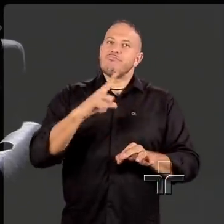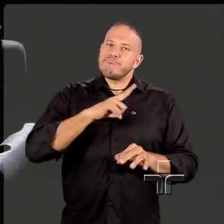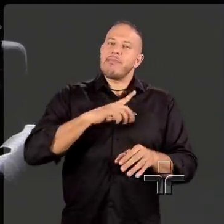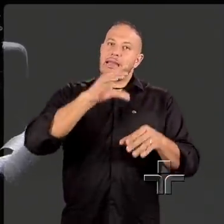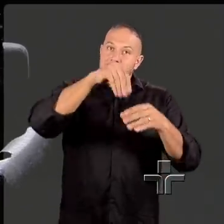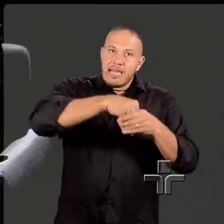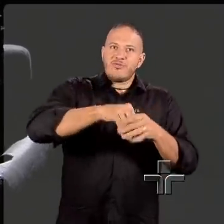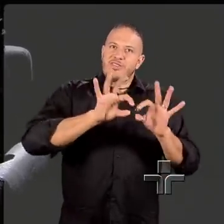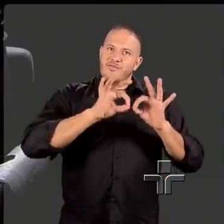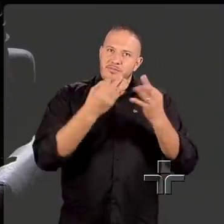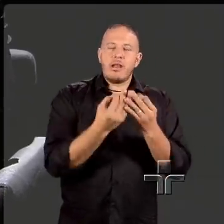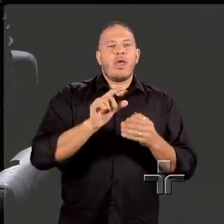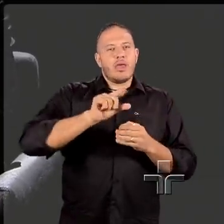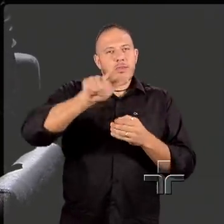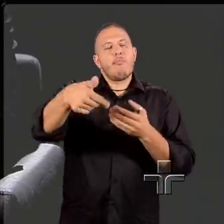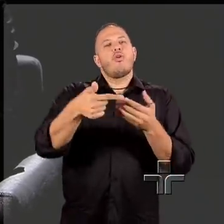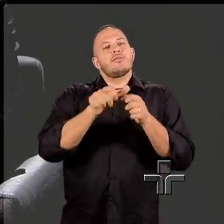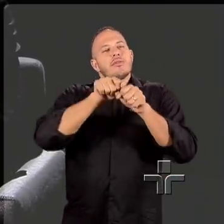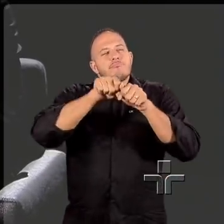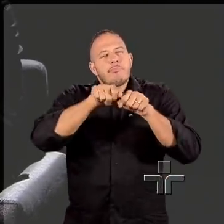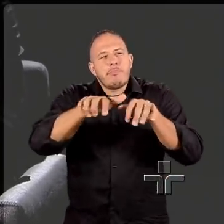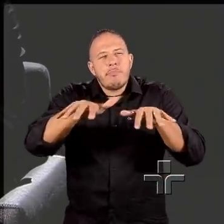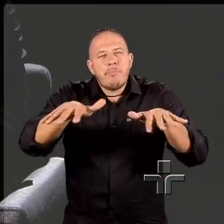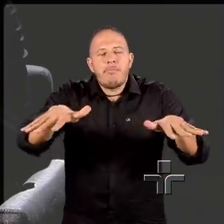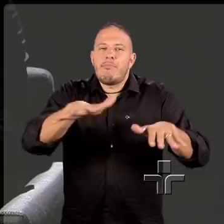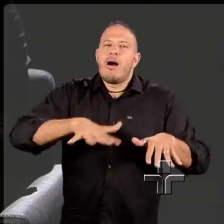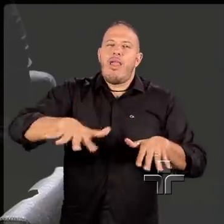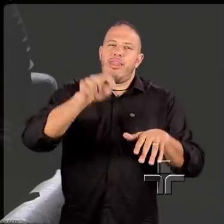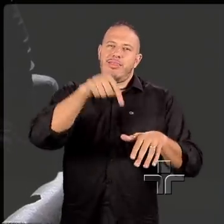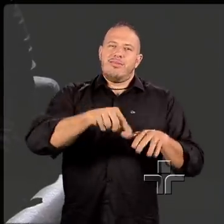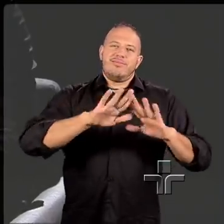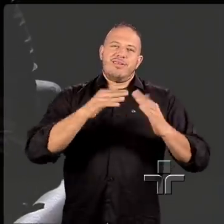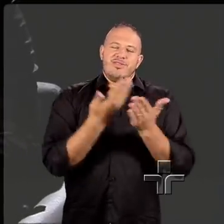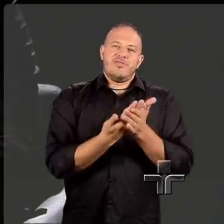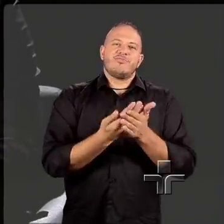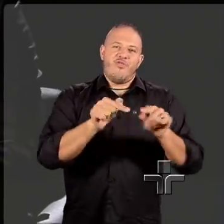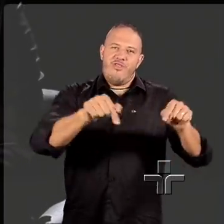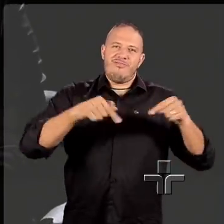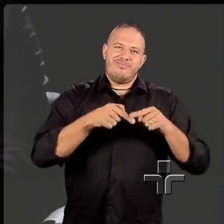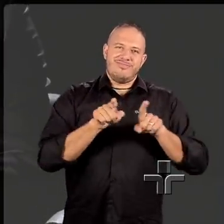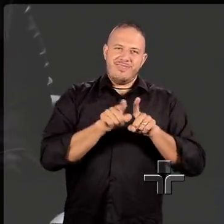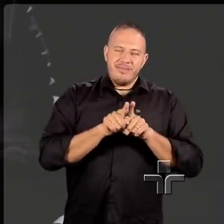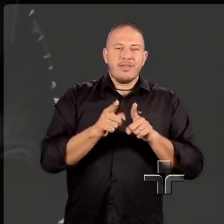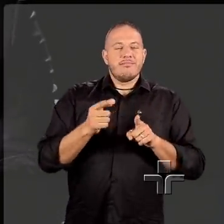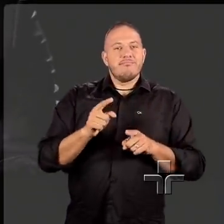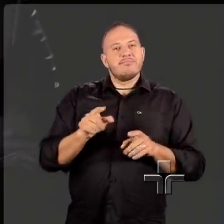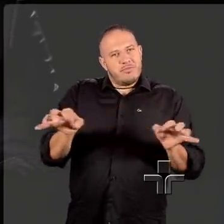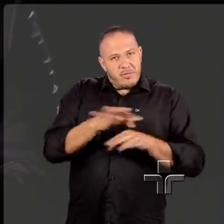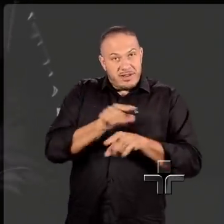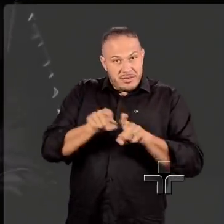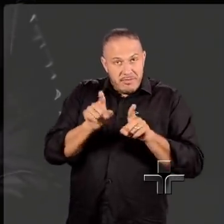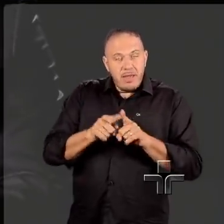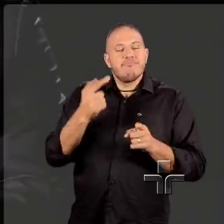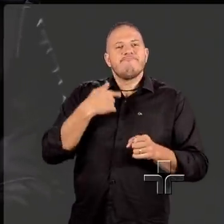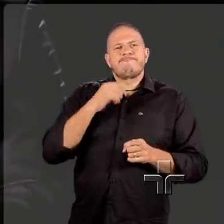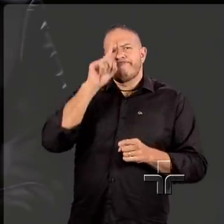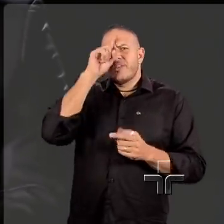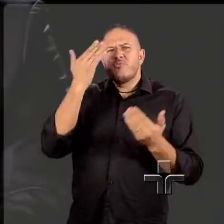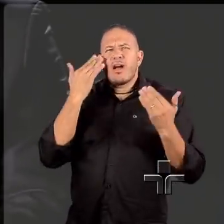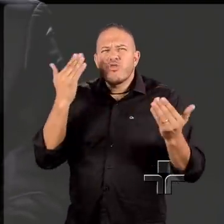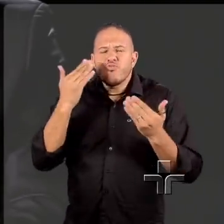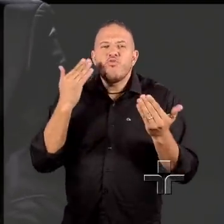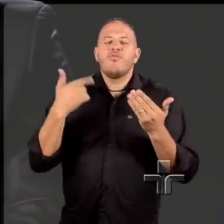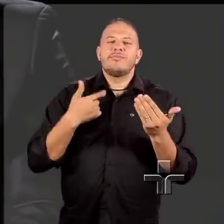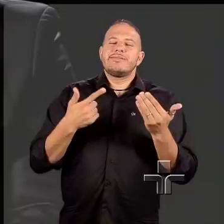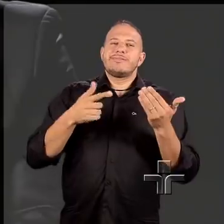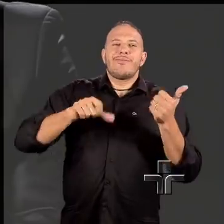da família e depois se reproduza no ambiente da escola. E, por fim, a dúvida que se colocou com essa mudança de